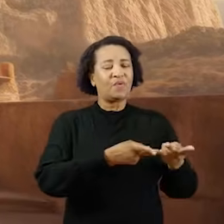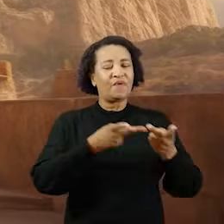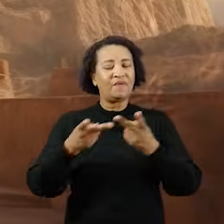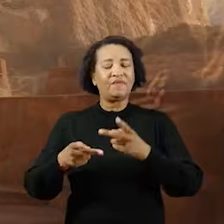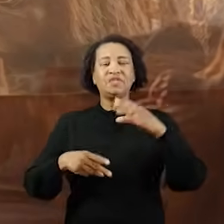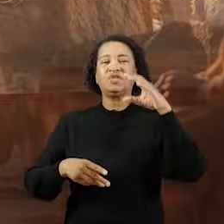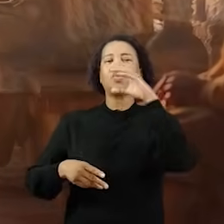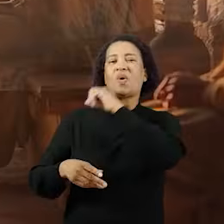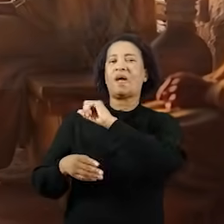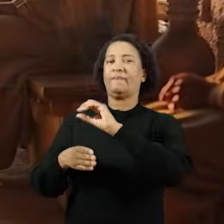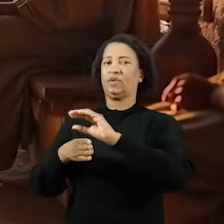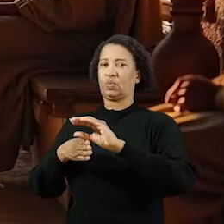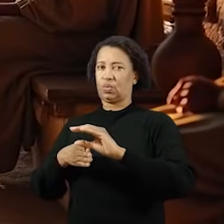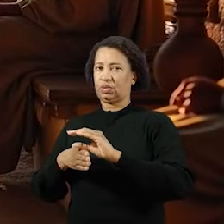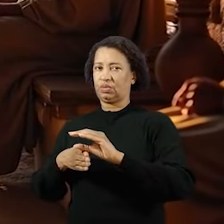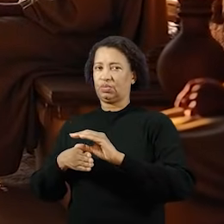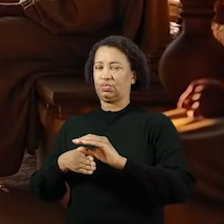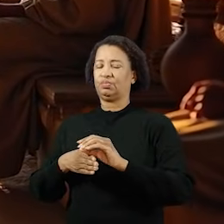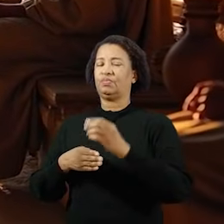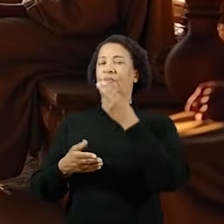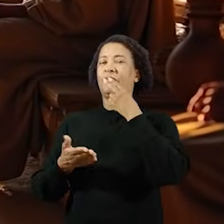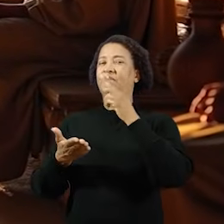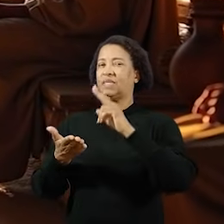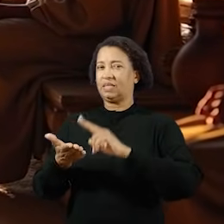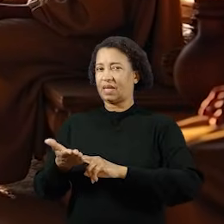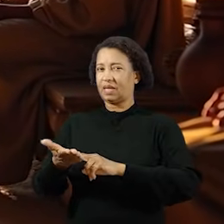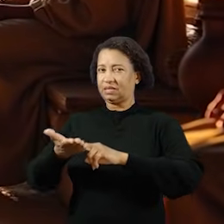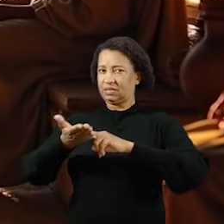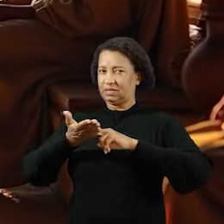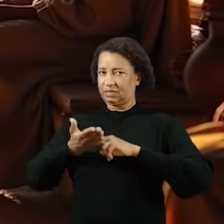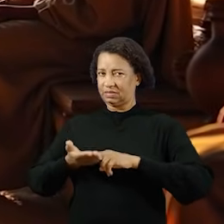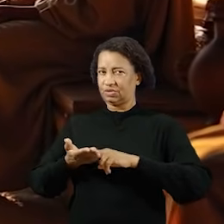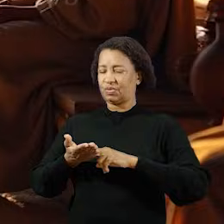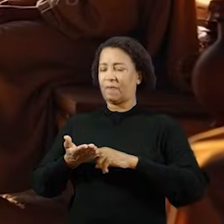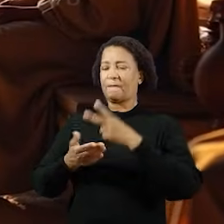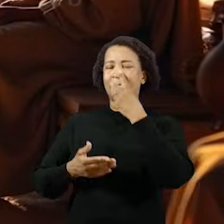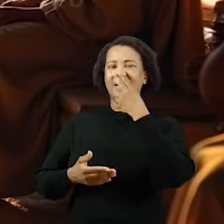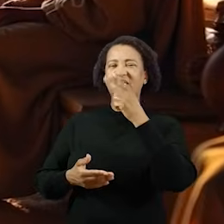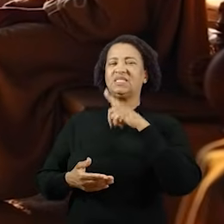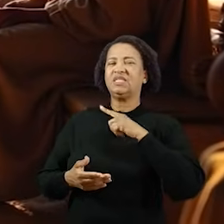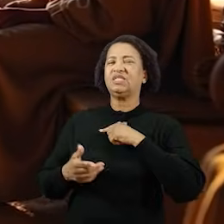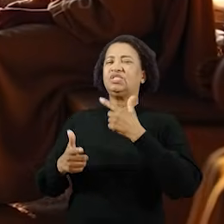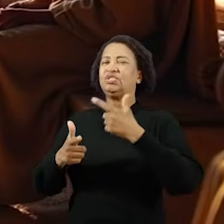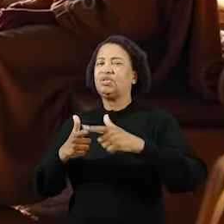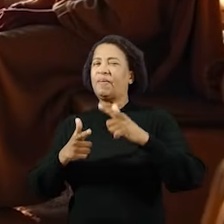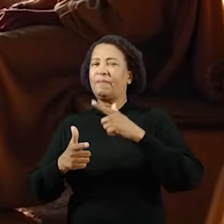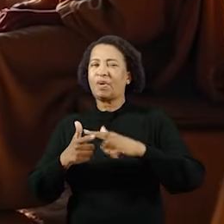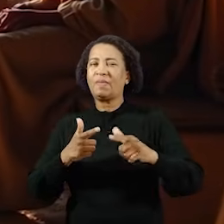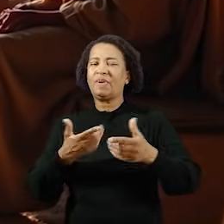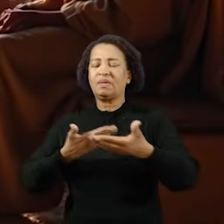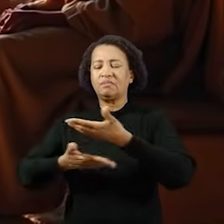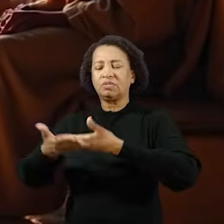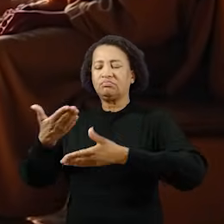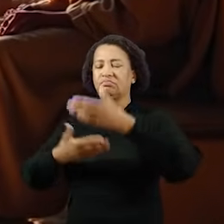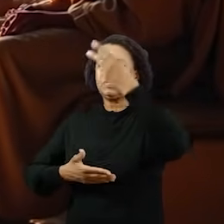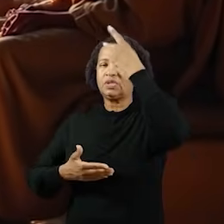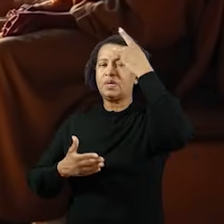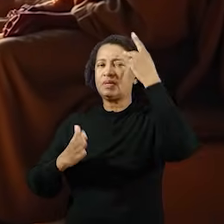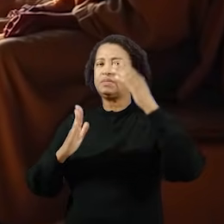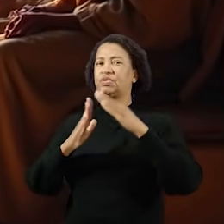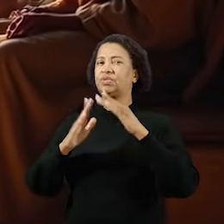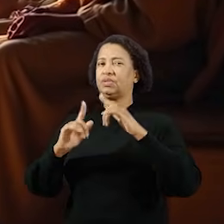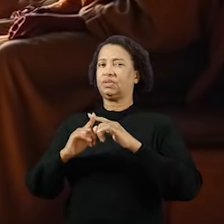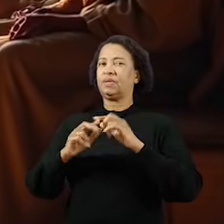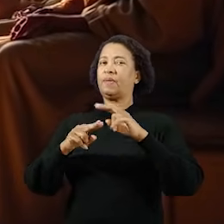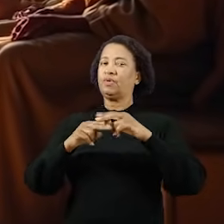visita rápida a Corinto. Uma carta que Paulo recebeu dava a impressão de problemas entre os membros da igreja. Por